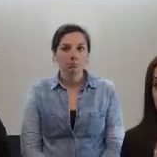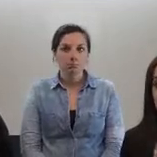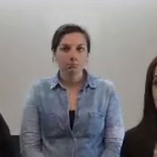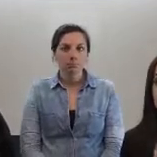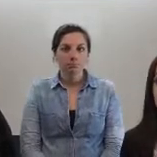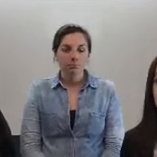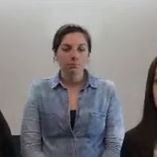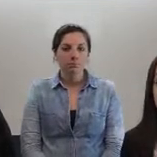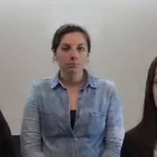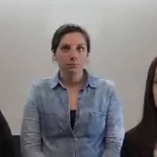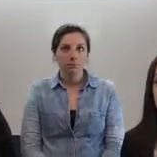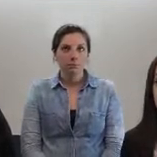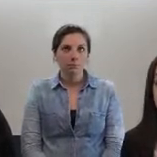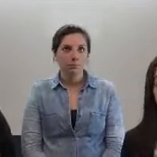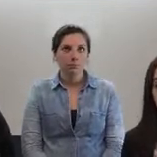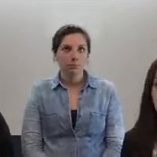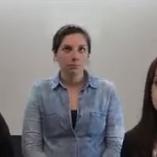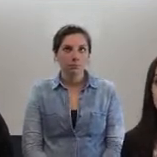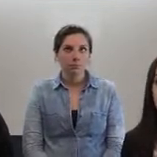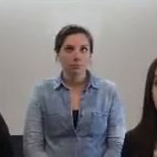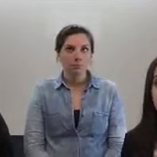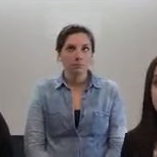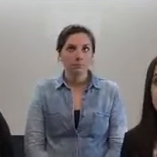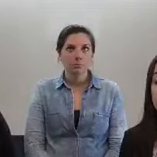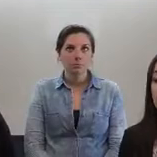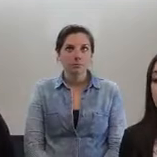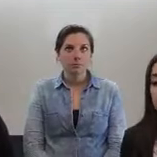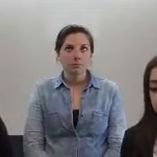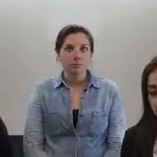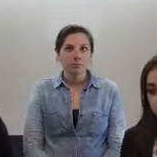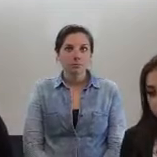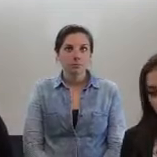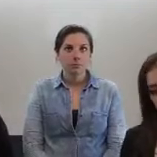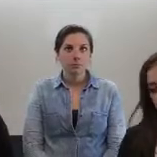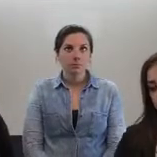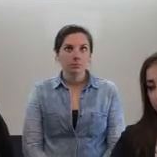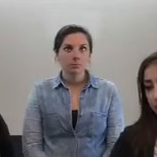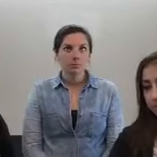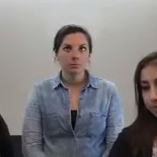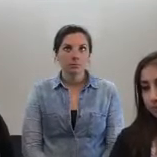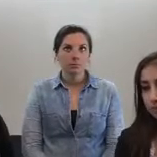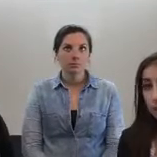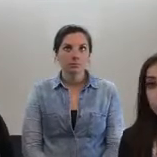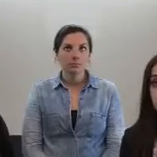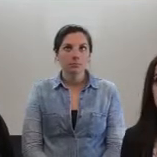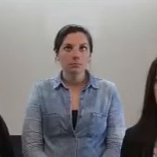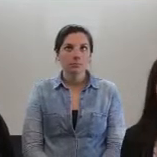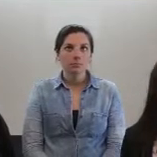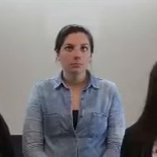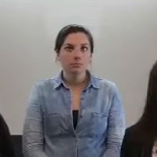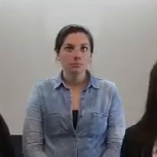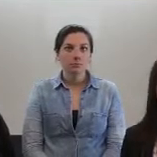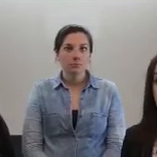de qualidade, se as fontes são seguras para ir para os periódicos. Por isso,